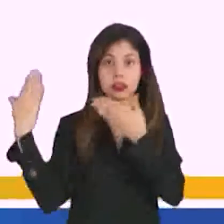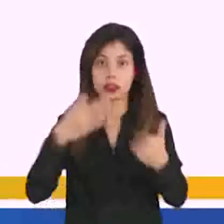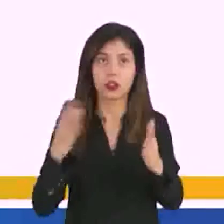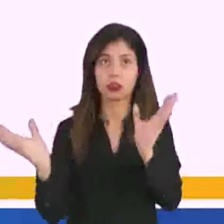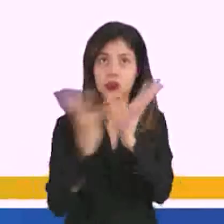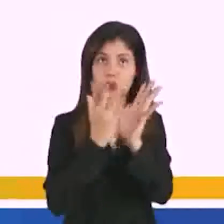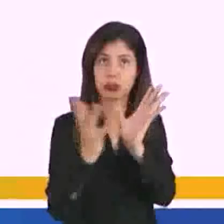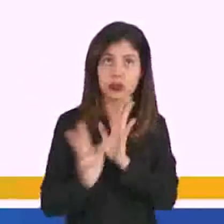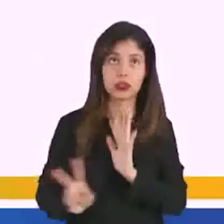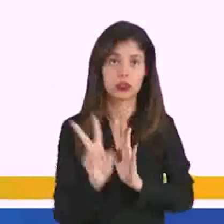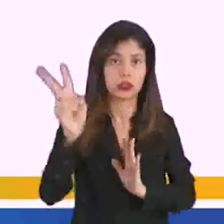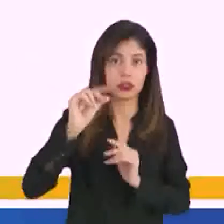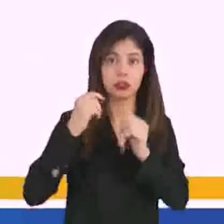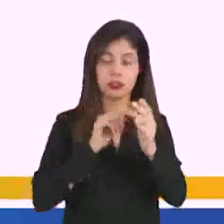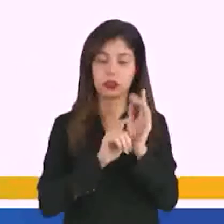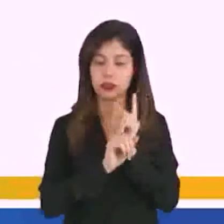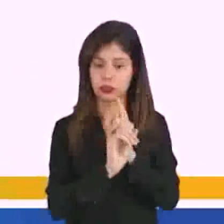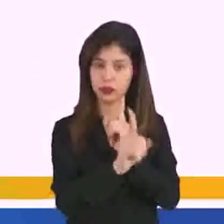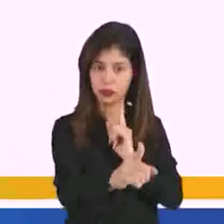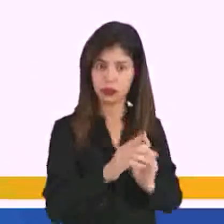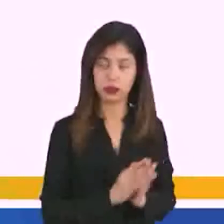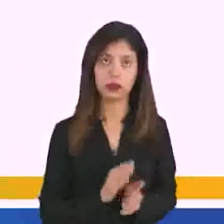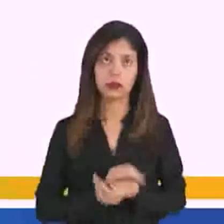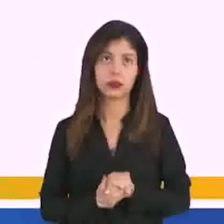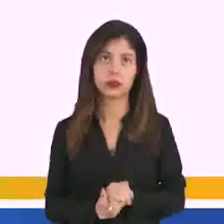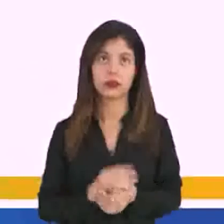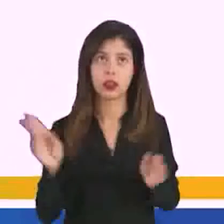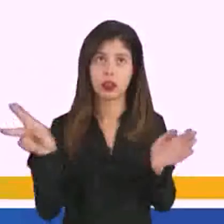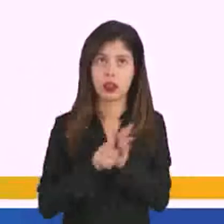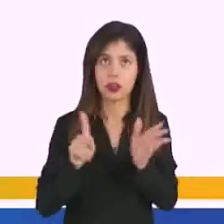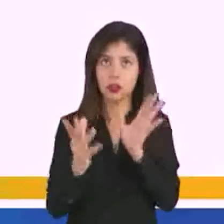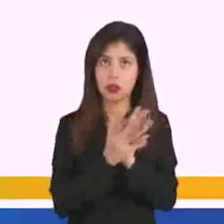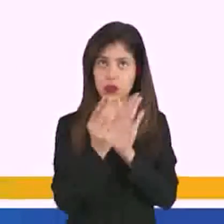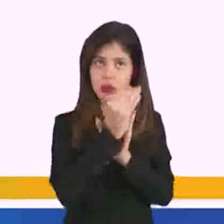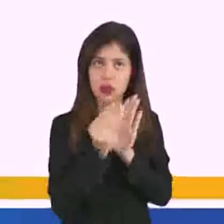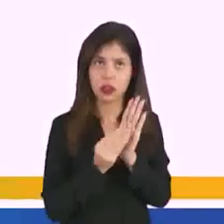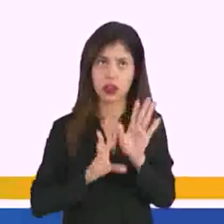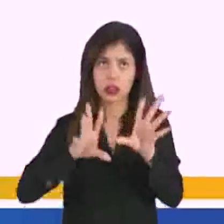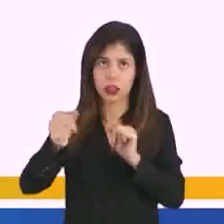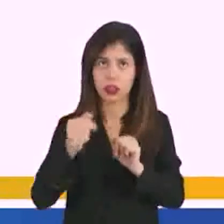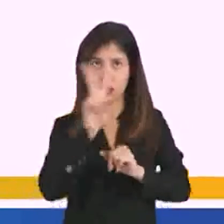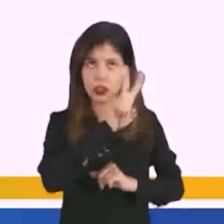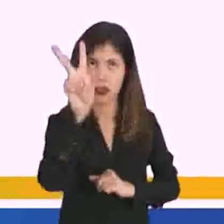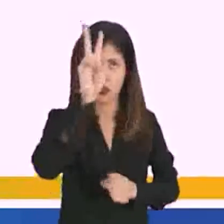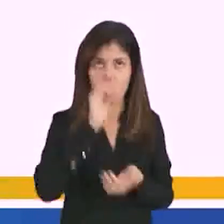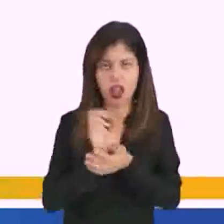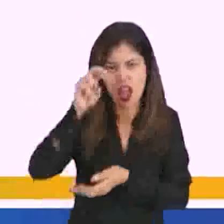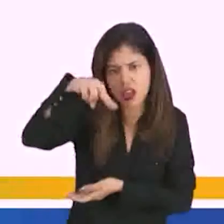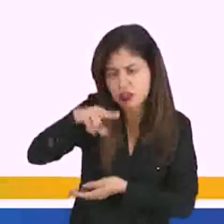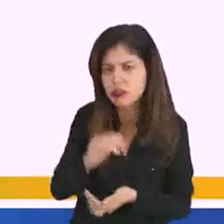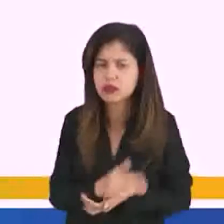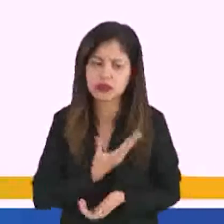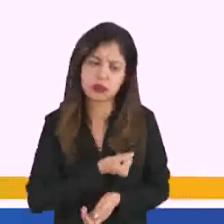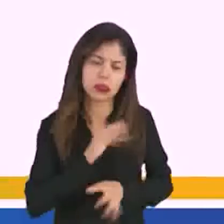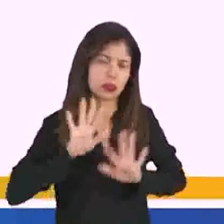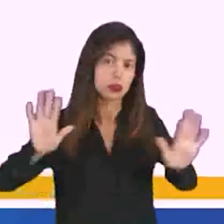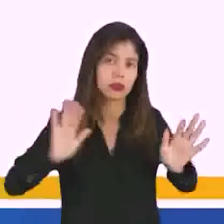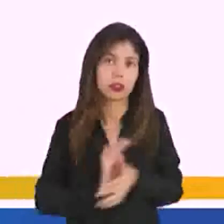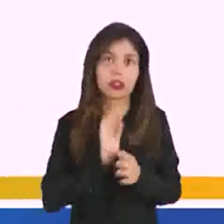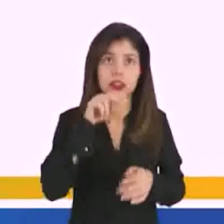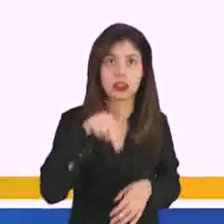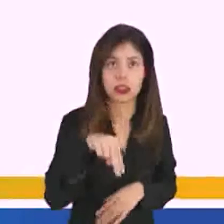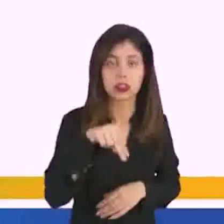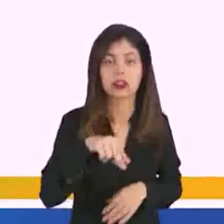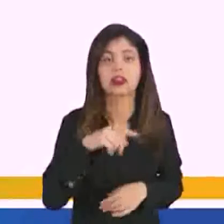central de um conjunto de valores ordenados. Então, seja um conjunto aí de dados formado por N valores numéricos, Se N,